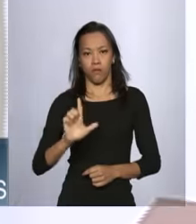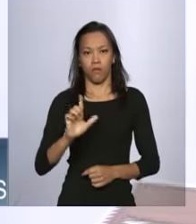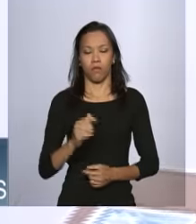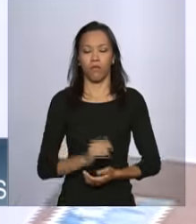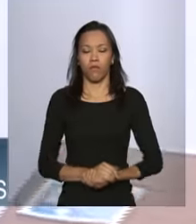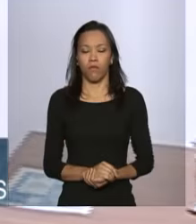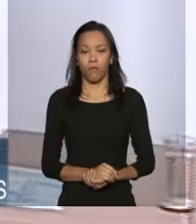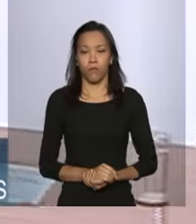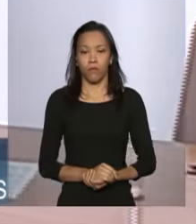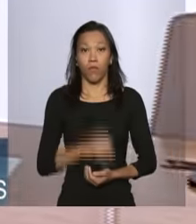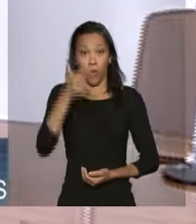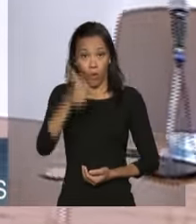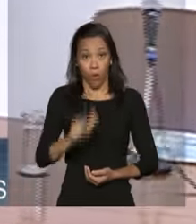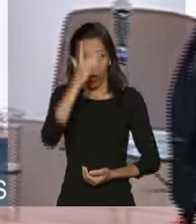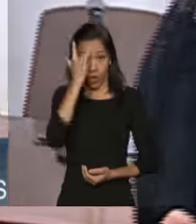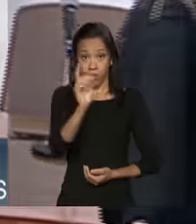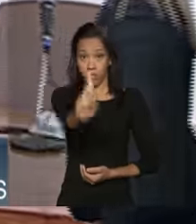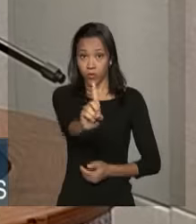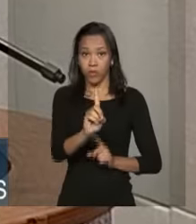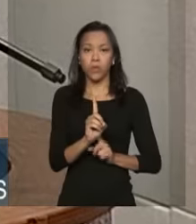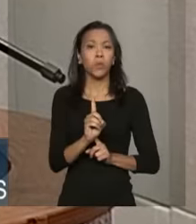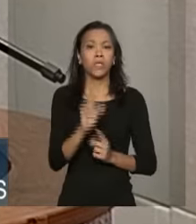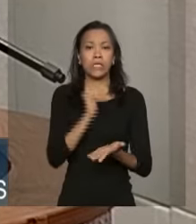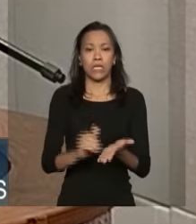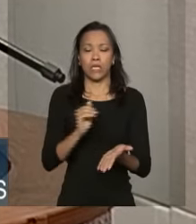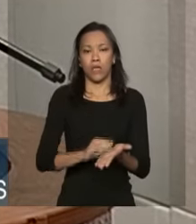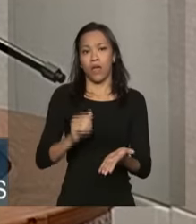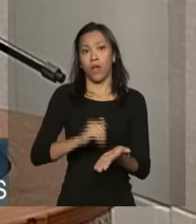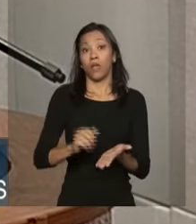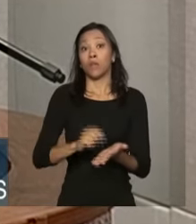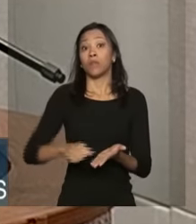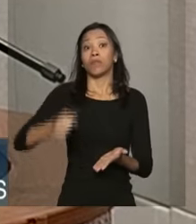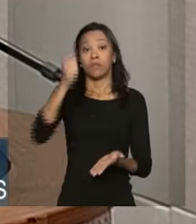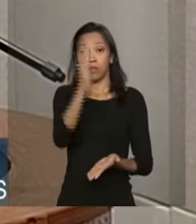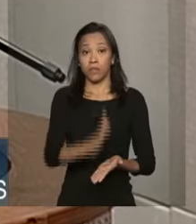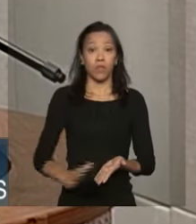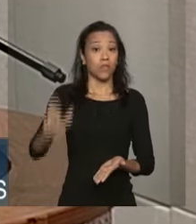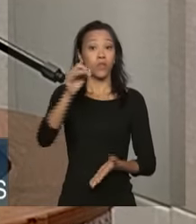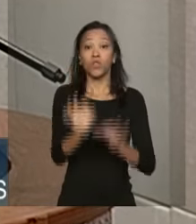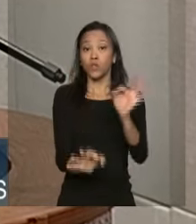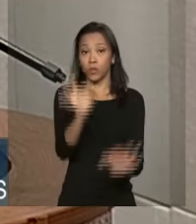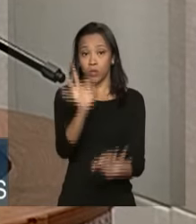franzini o senhor secretário Nacional de Justiça Beto